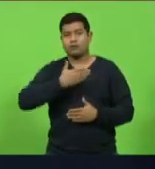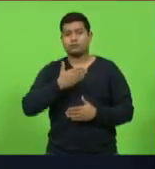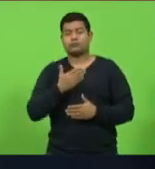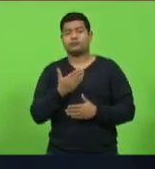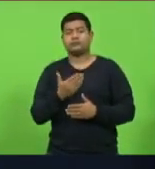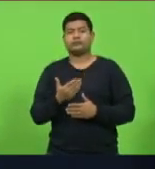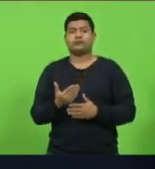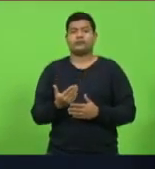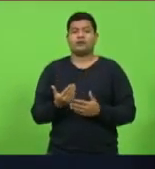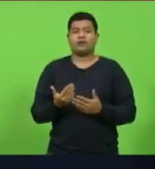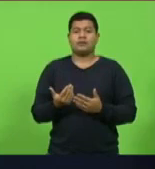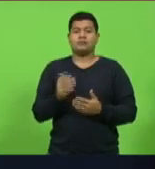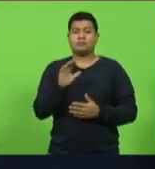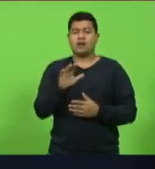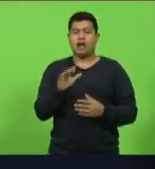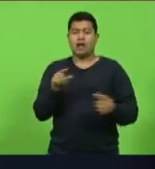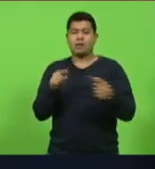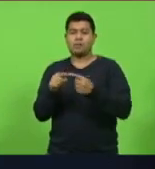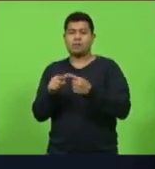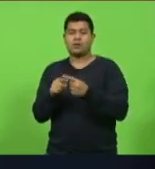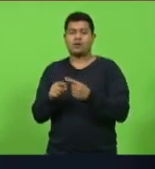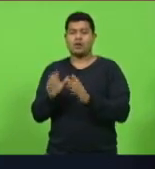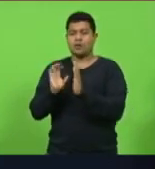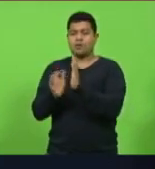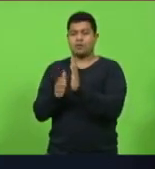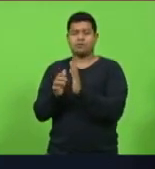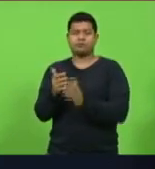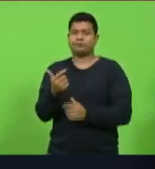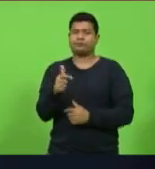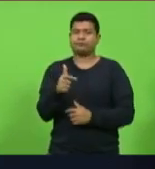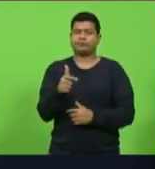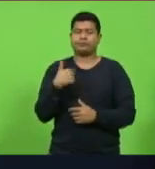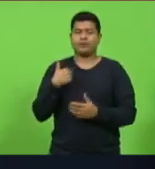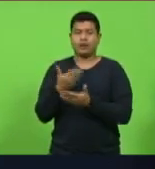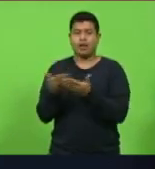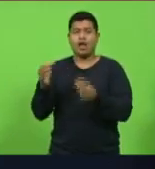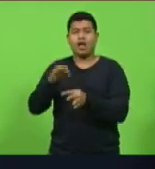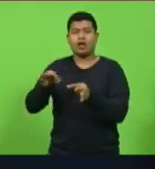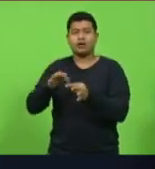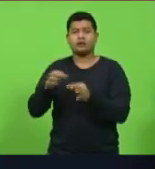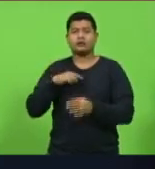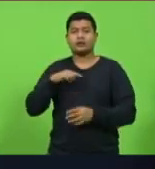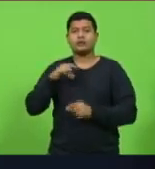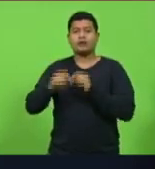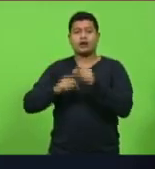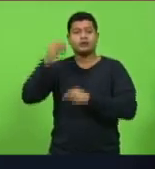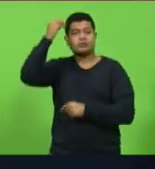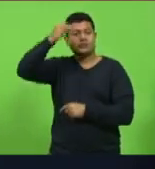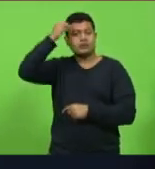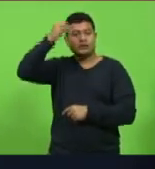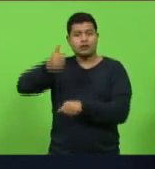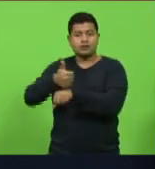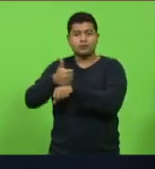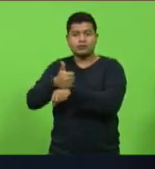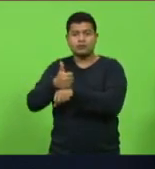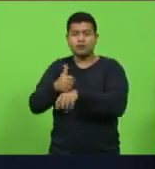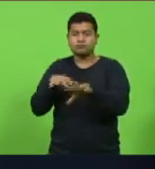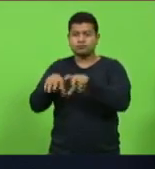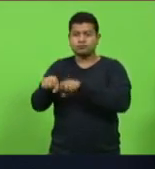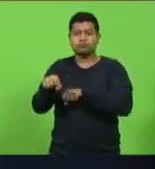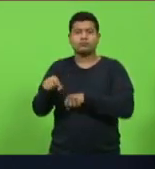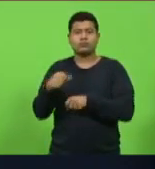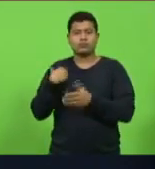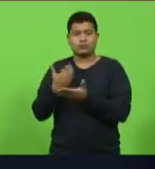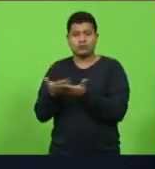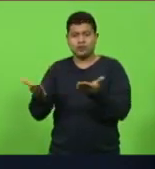política partidária órgãos que contam com a espertice de profissionais capacitados para